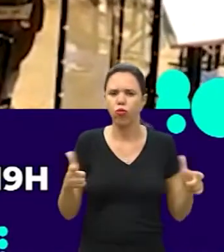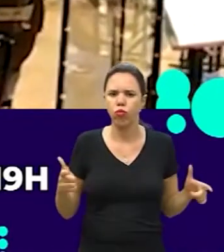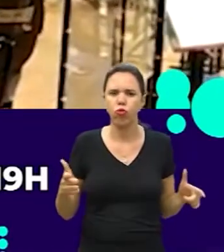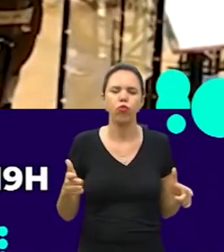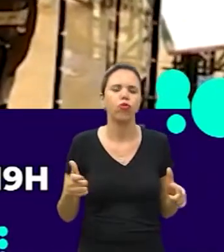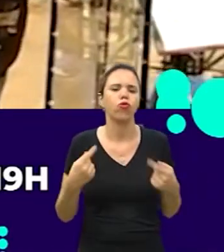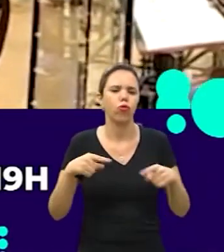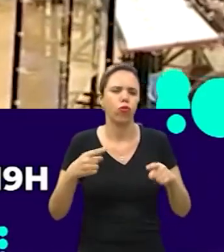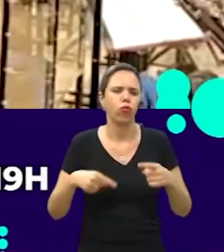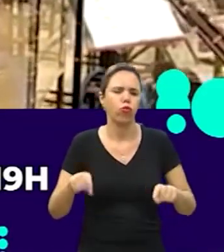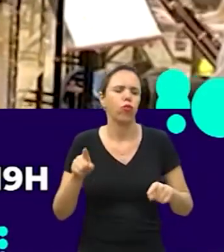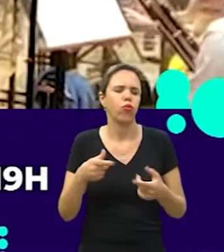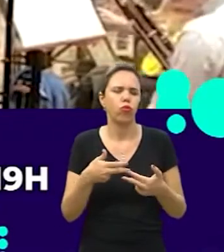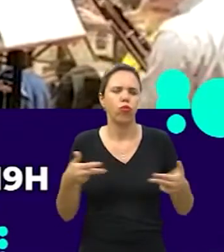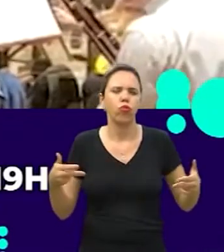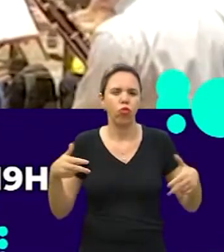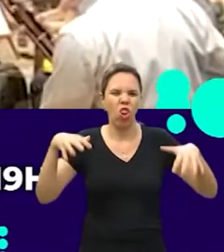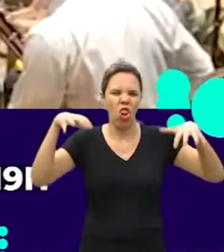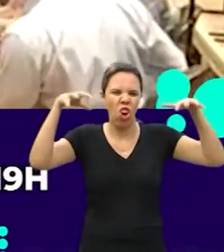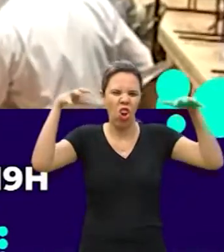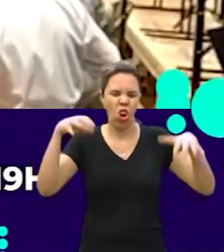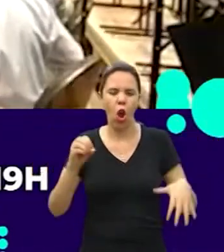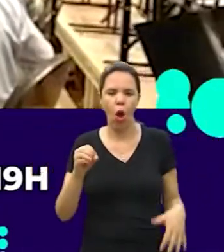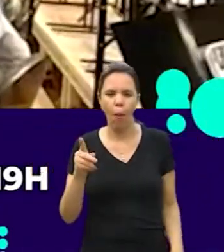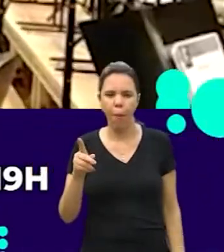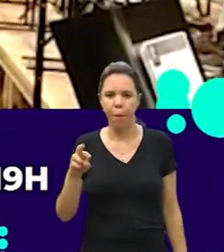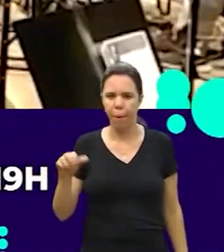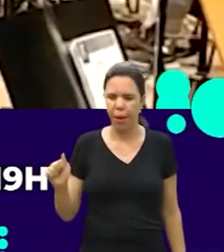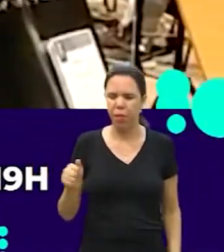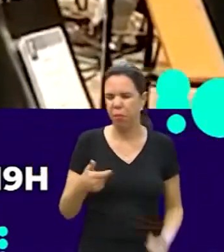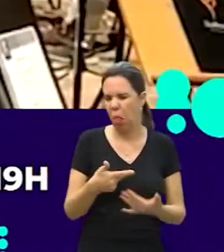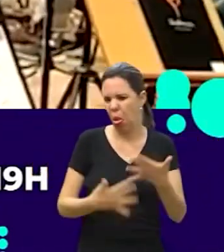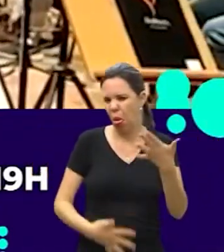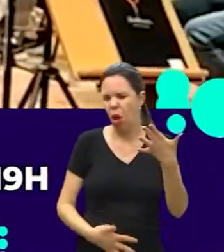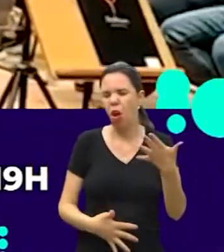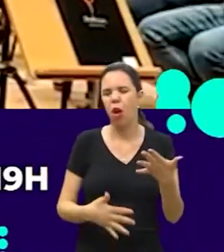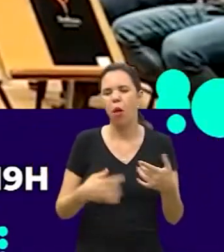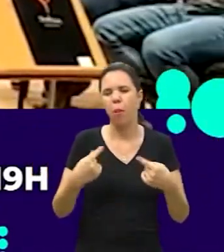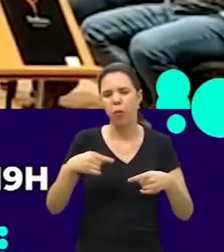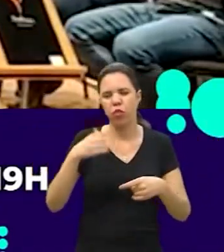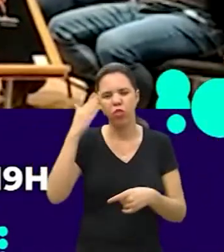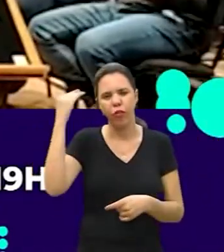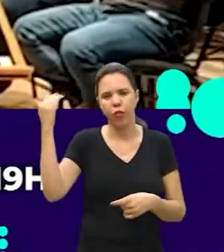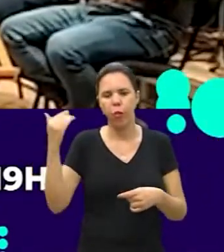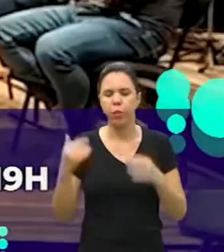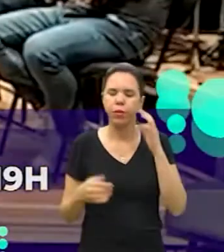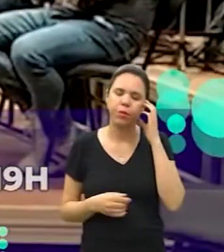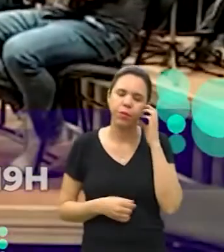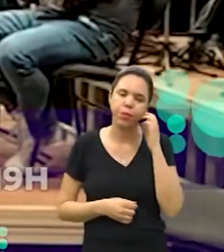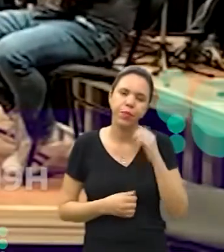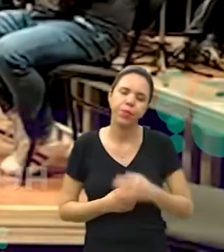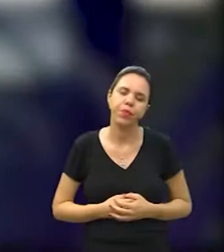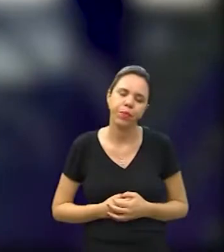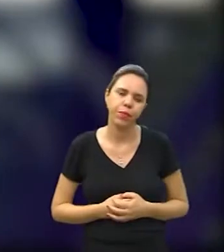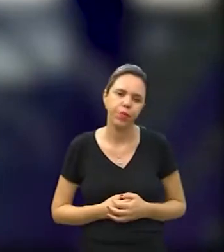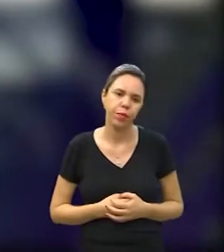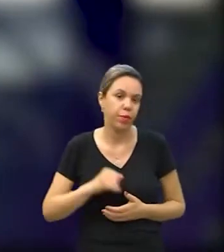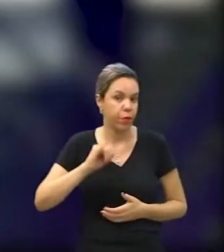da Broadway. Peças como O Fantasma da Ópera, Os Miseráveis, A Bela e a Fera, Evita e muito